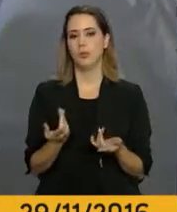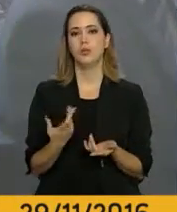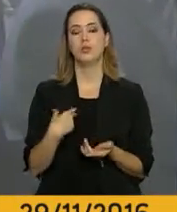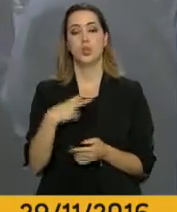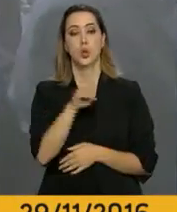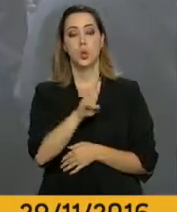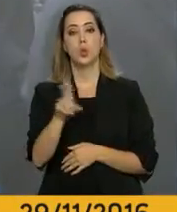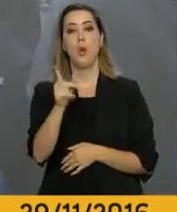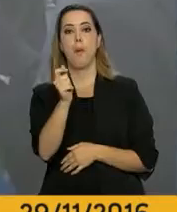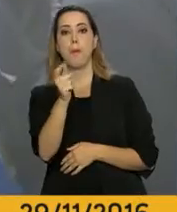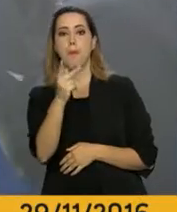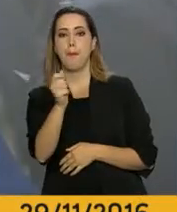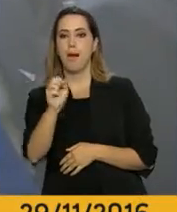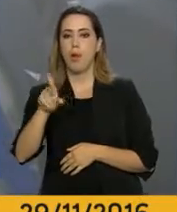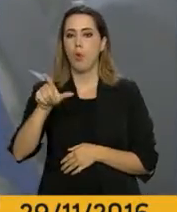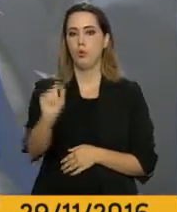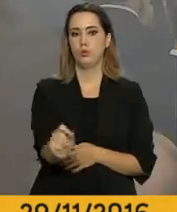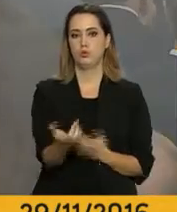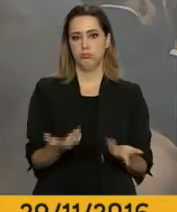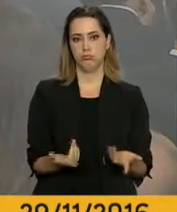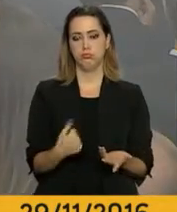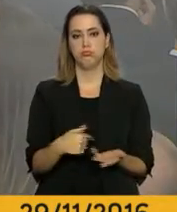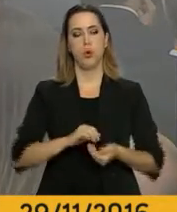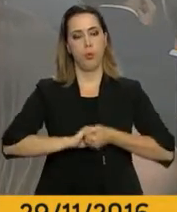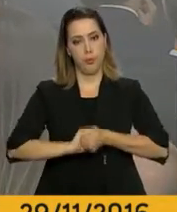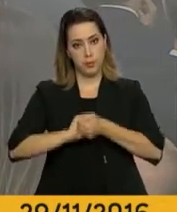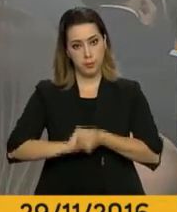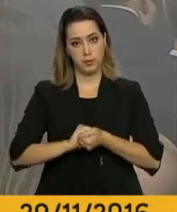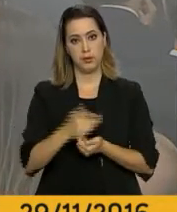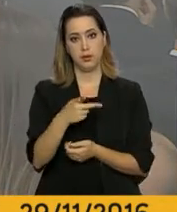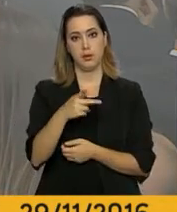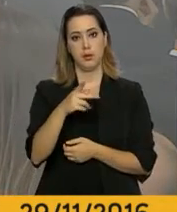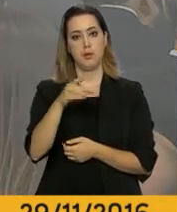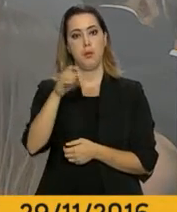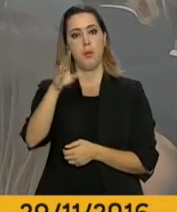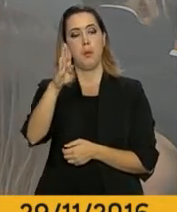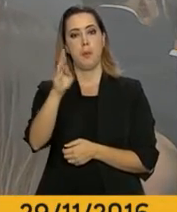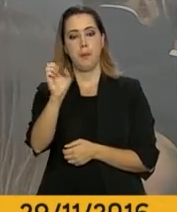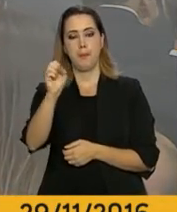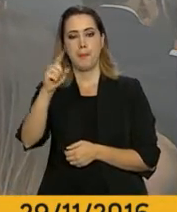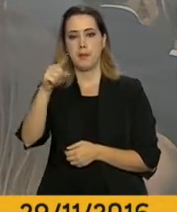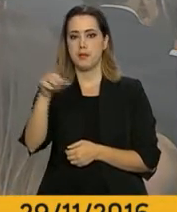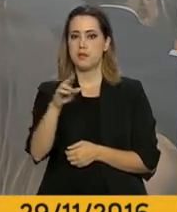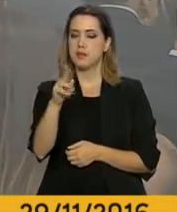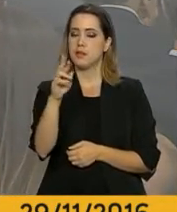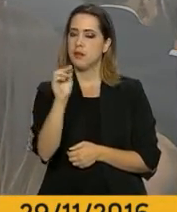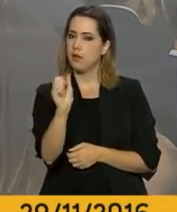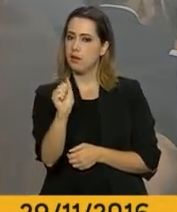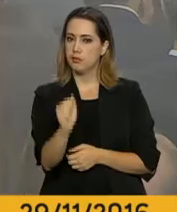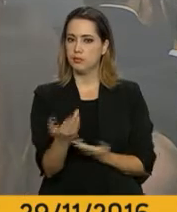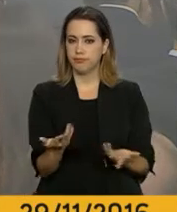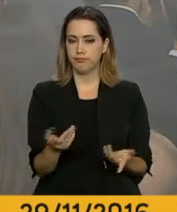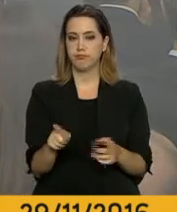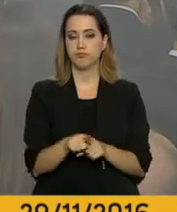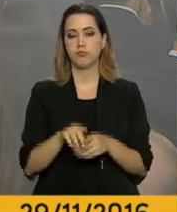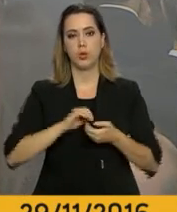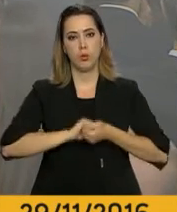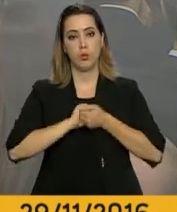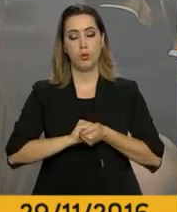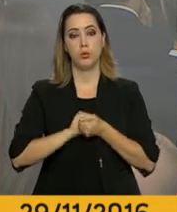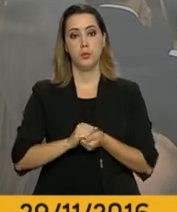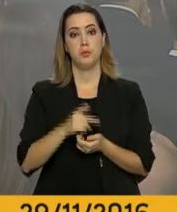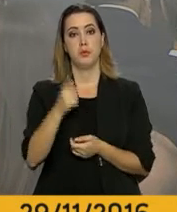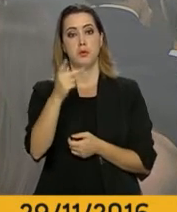rabello de castro mg o benzeno nosso deputado carlos bezerra o pedro